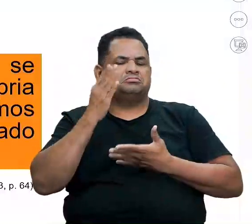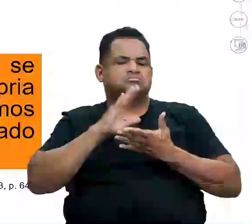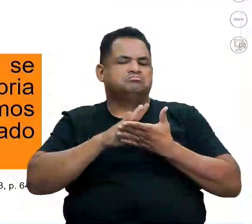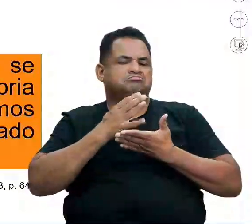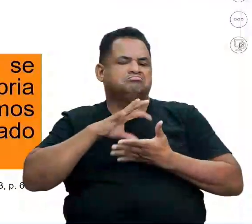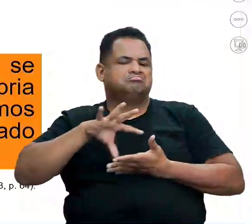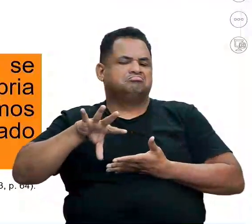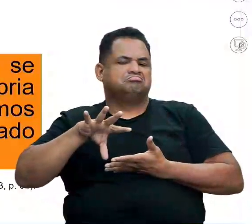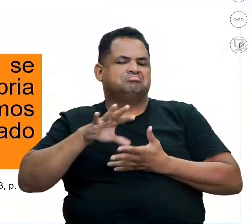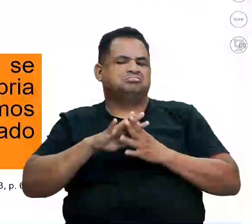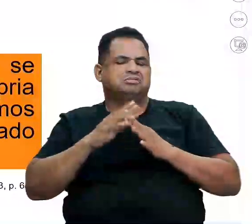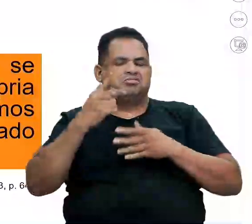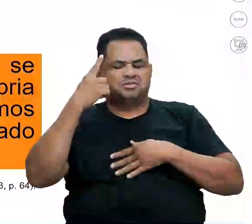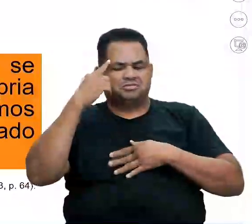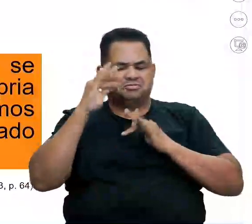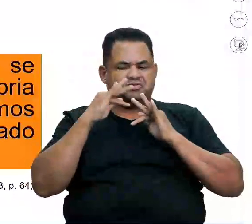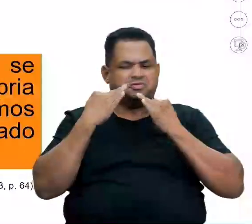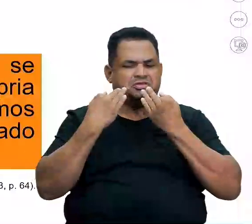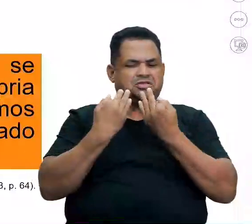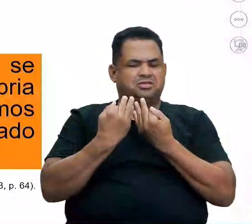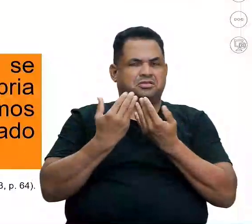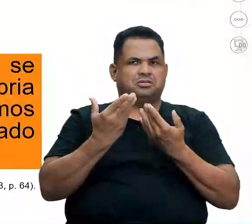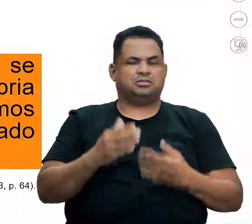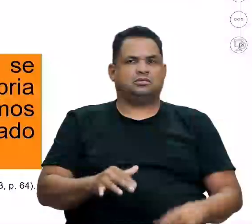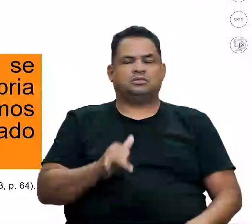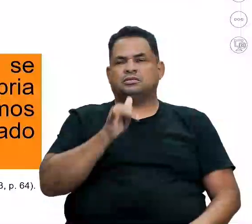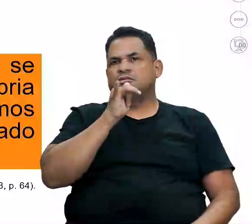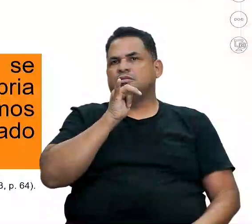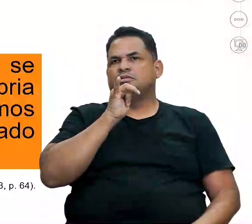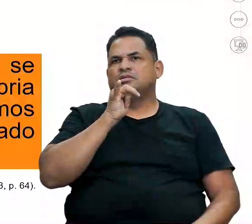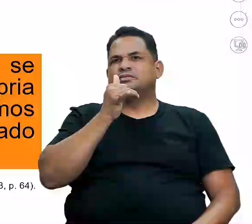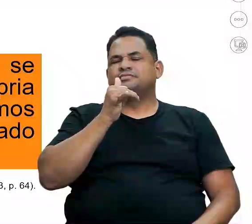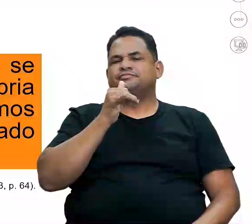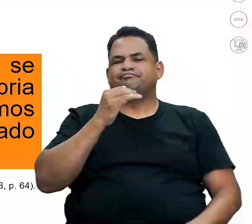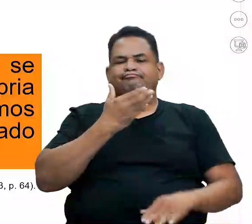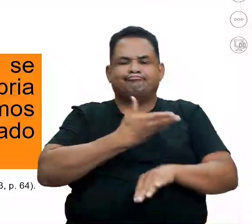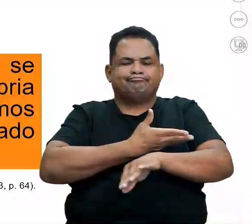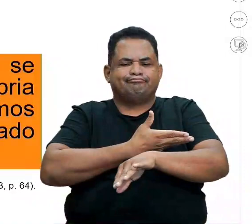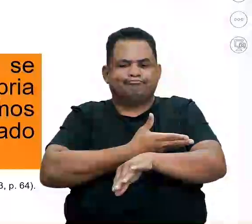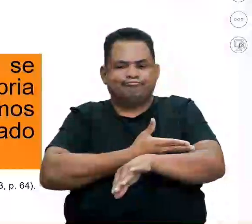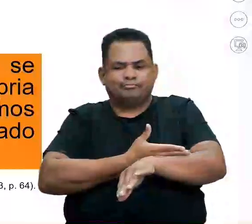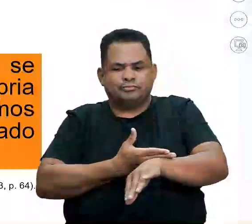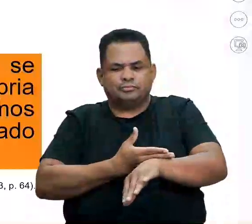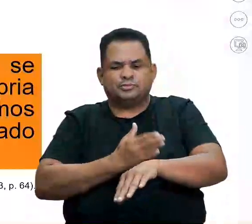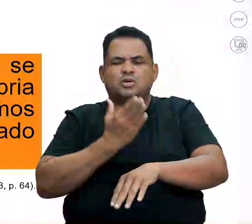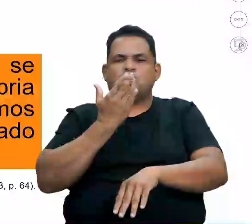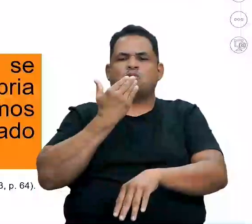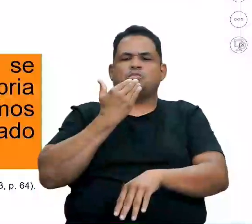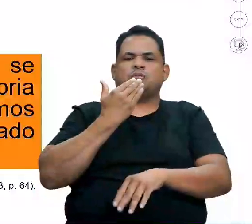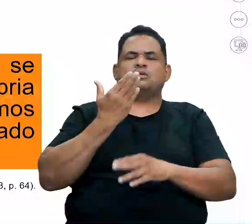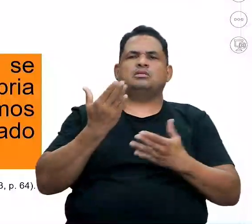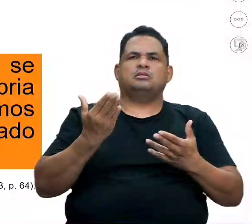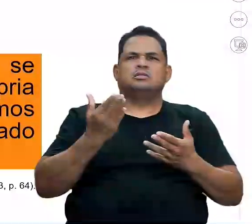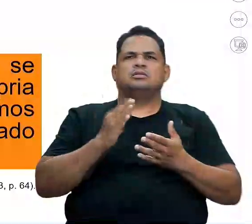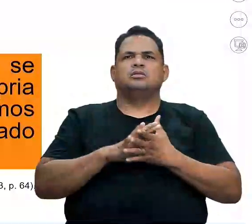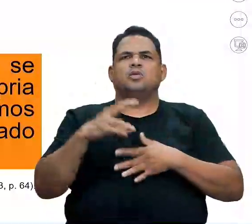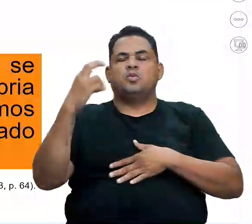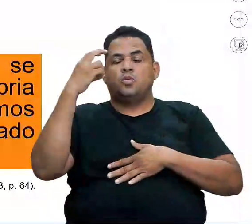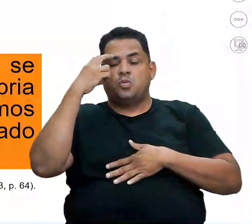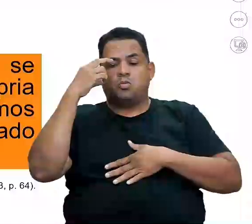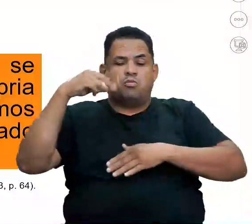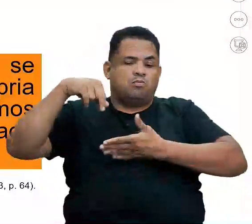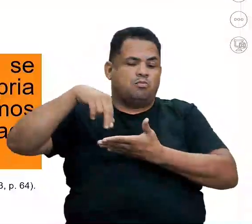familiar. Então, por exemplo, seja aí um hábito alimentar, uma comida, né? Uma cultura, uma